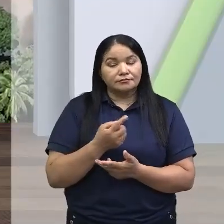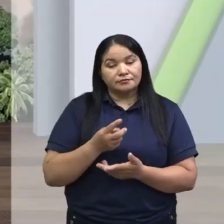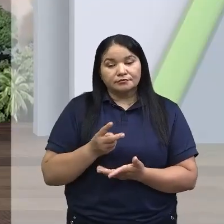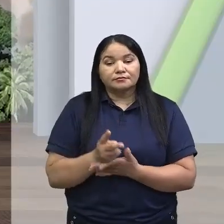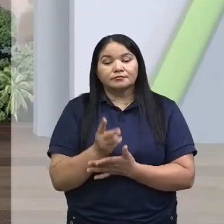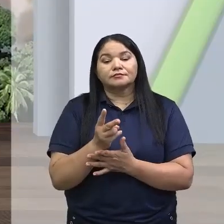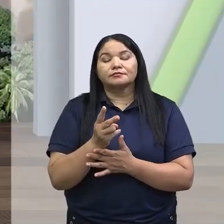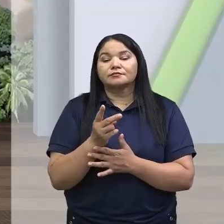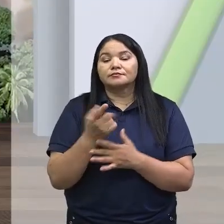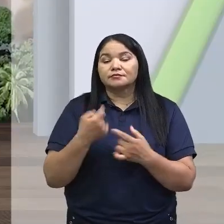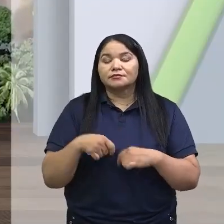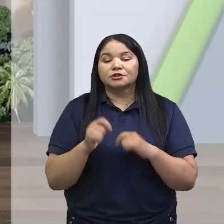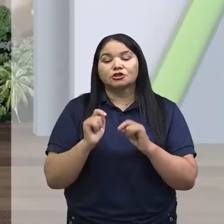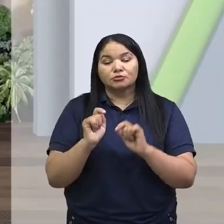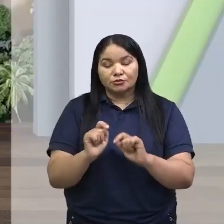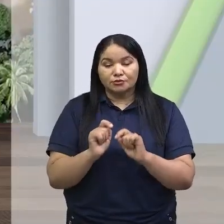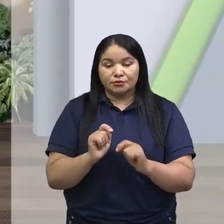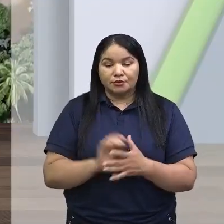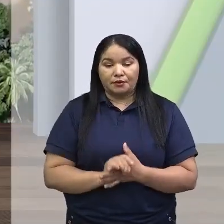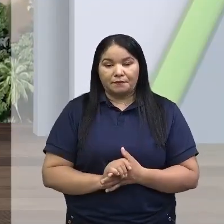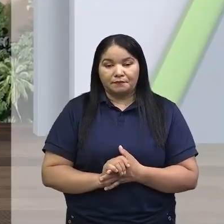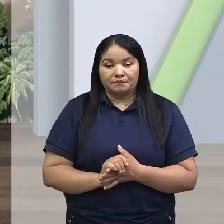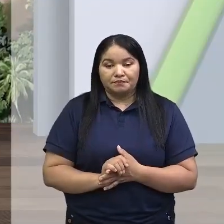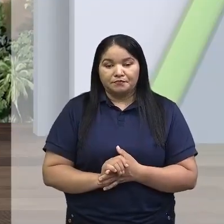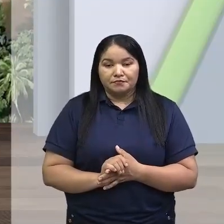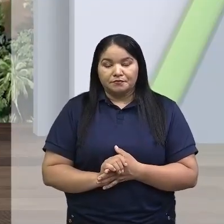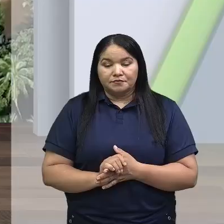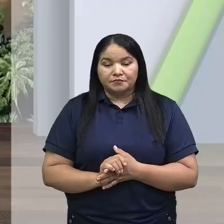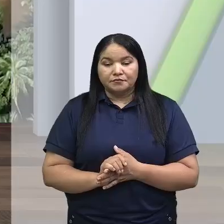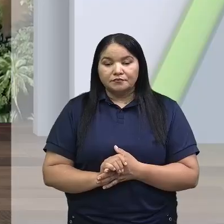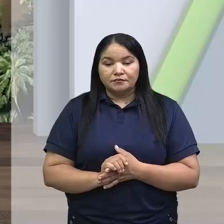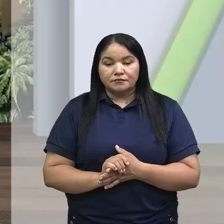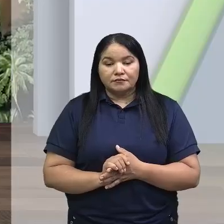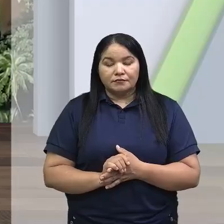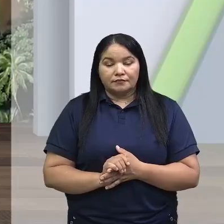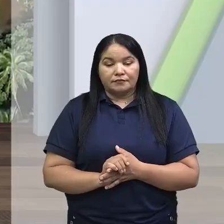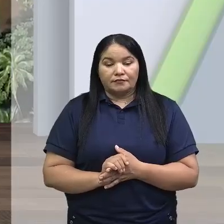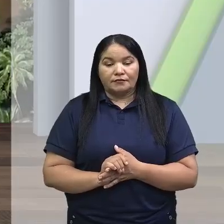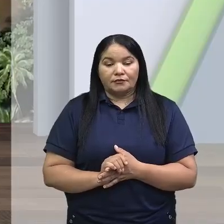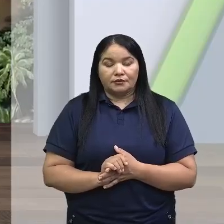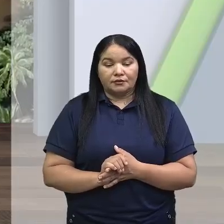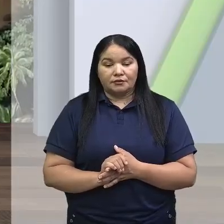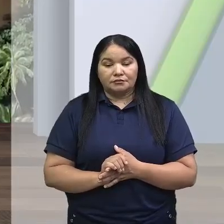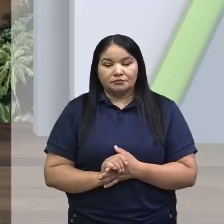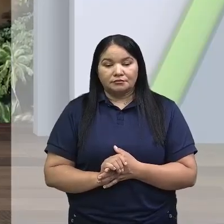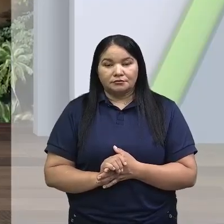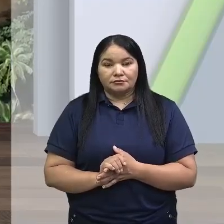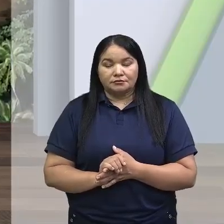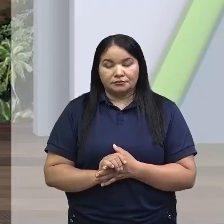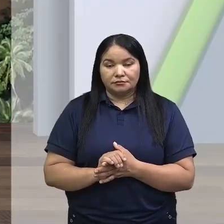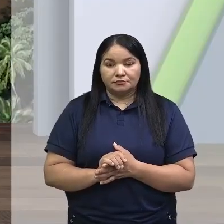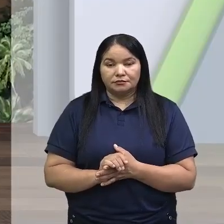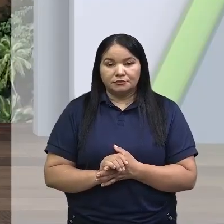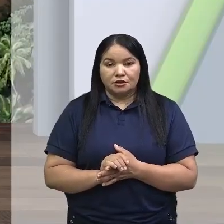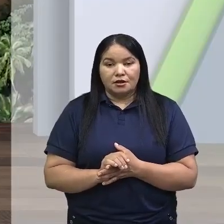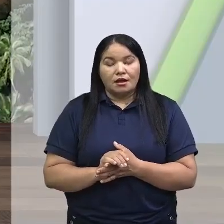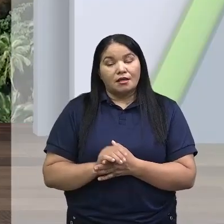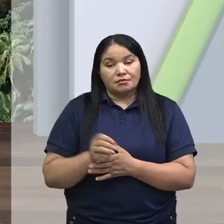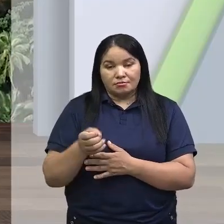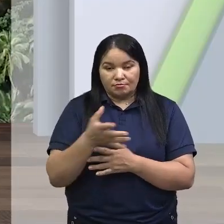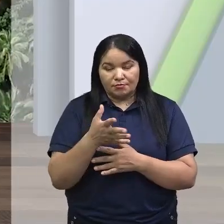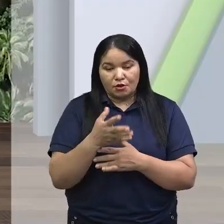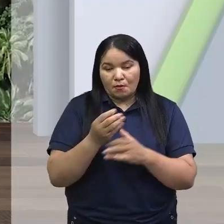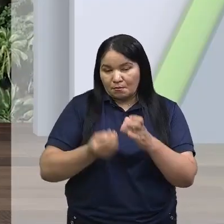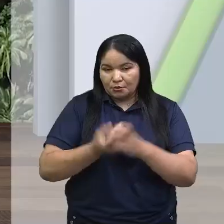que encontrar soluções melhores para a produção de